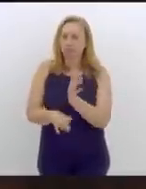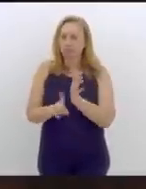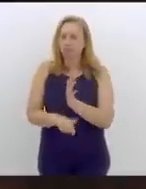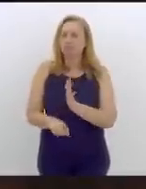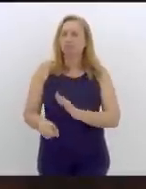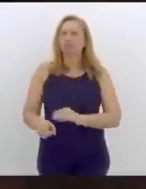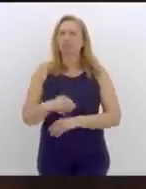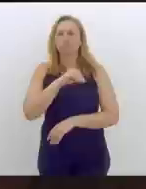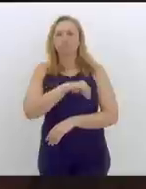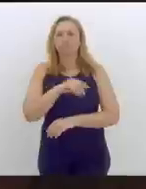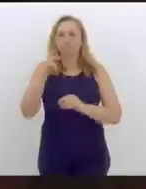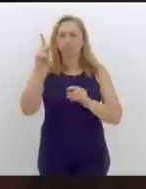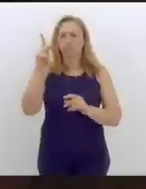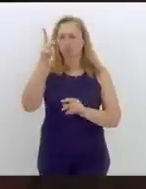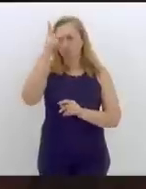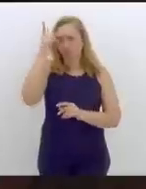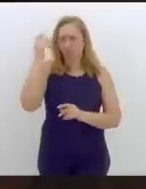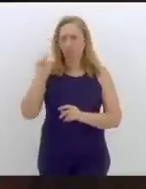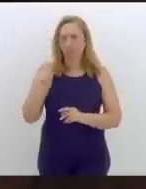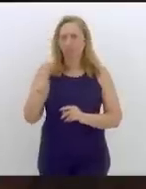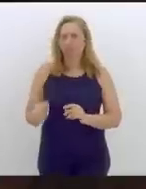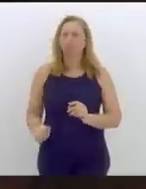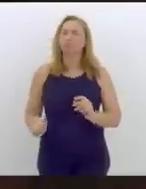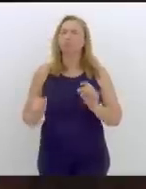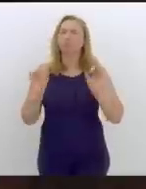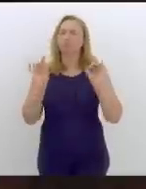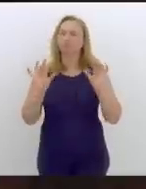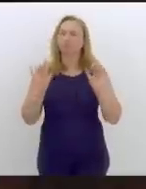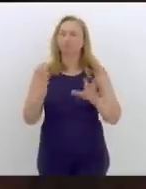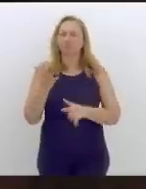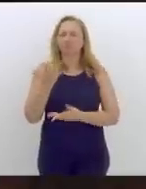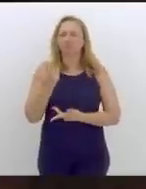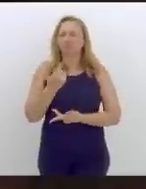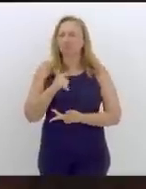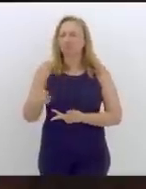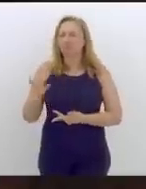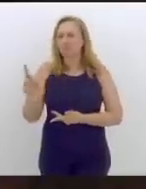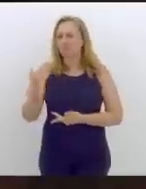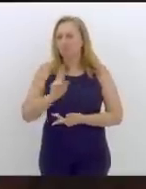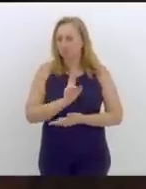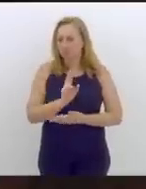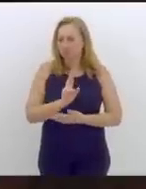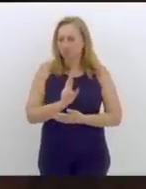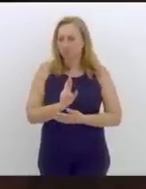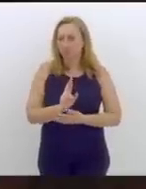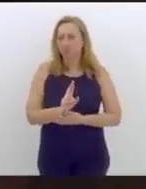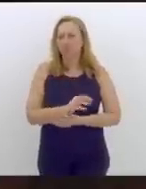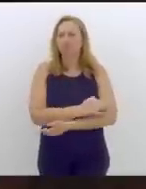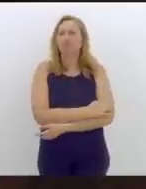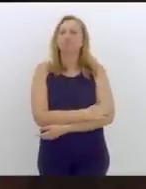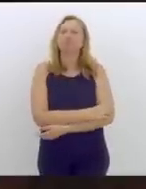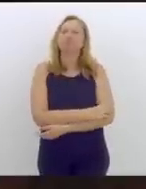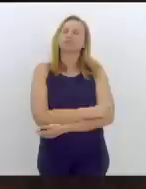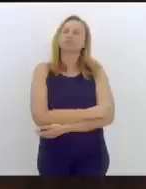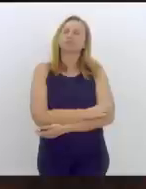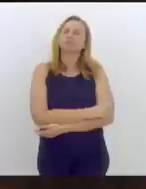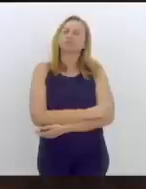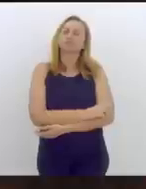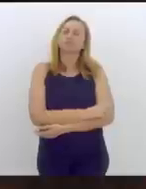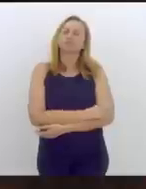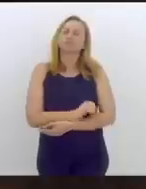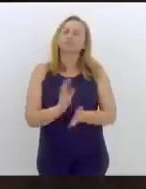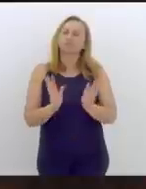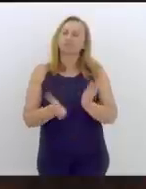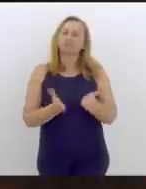pensão especial e enfim nós não tivemos resposta como nós fomos fomos procurar esses órgãos aí